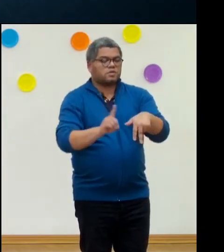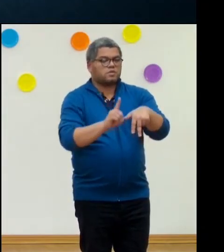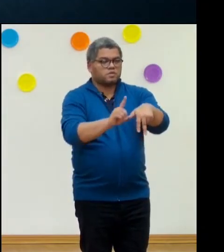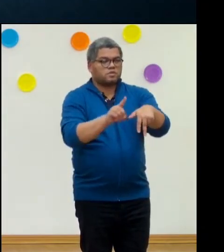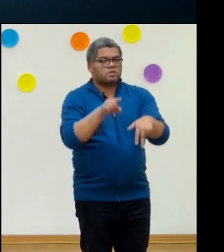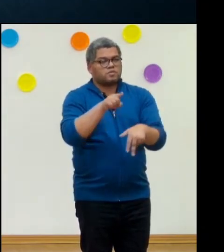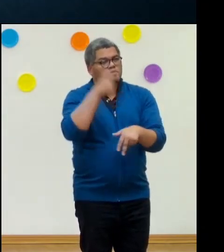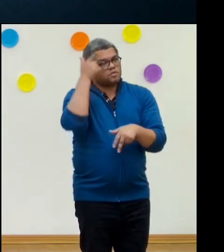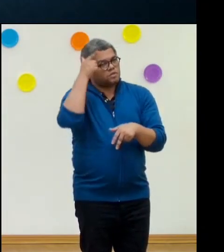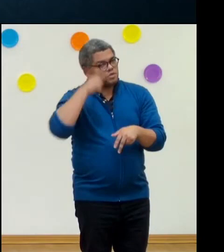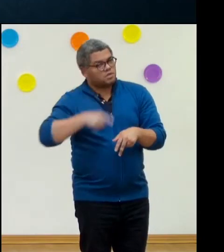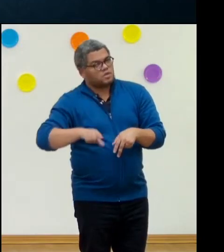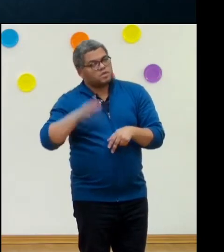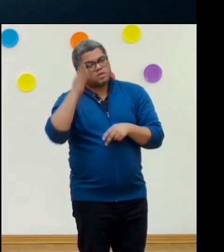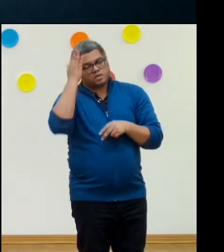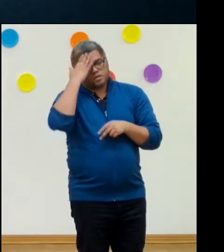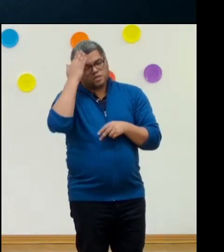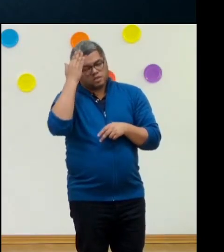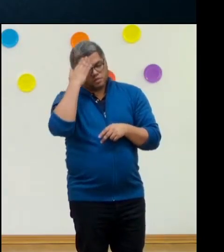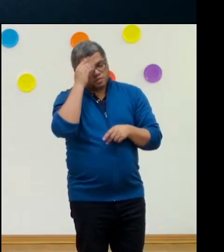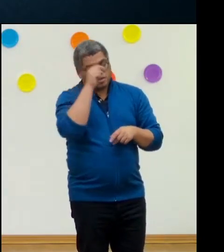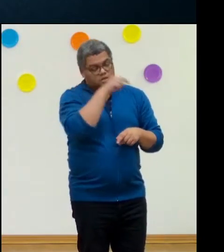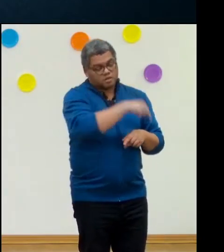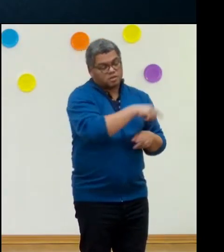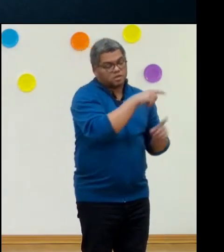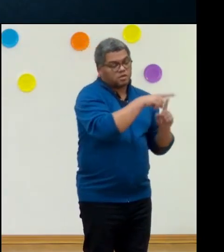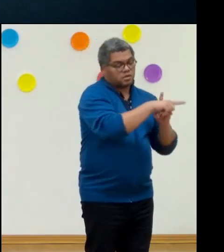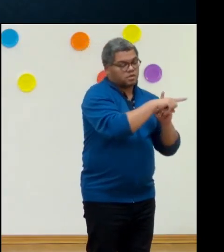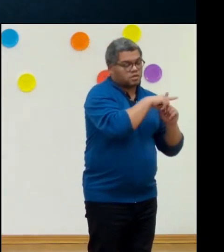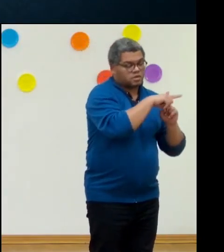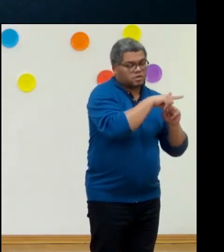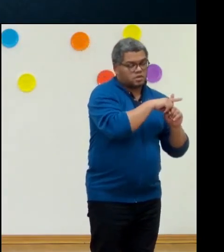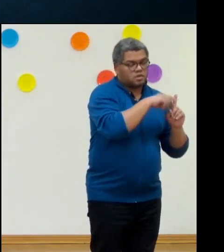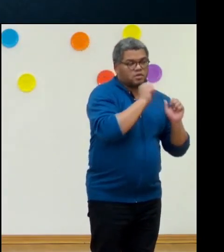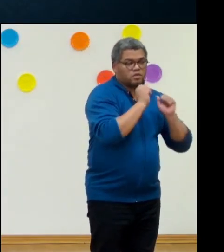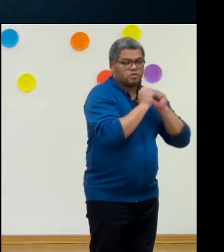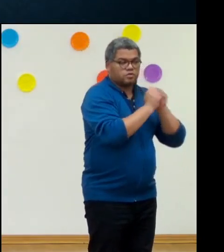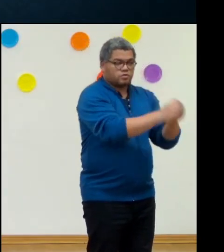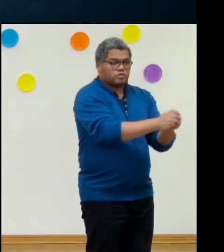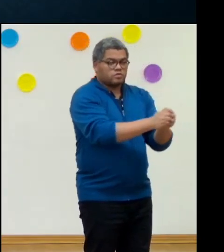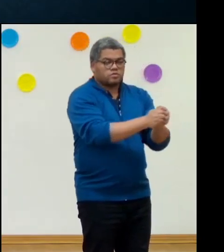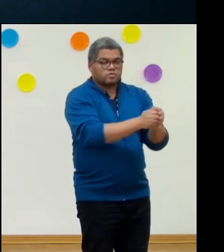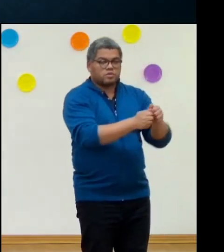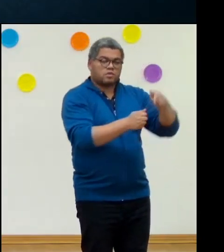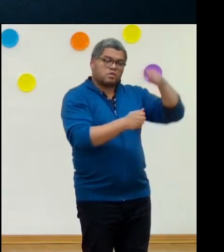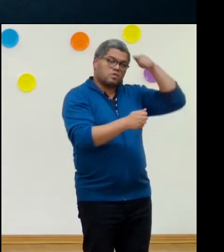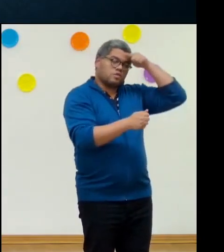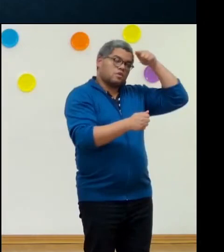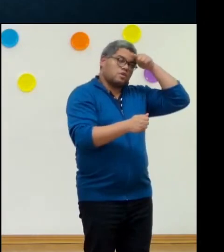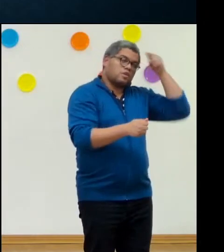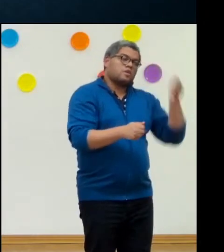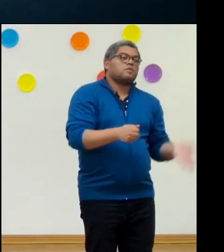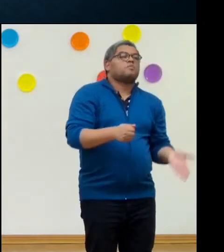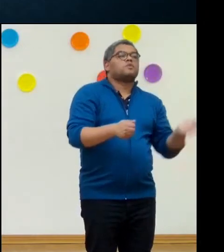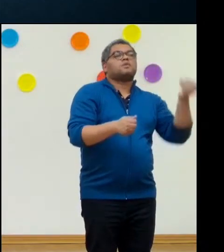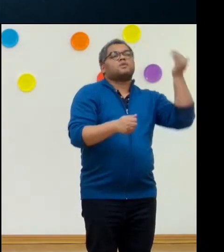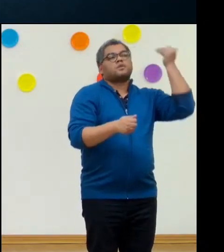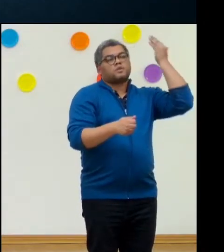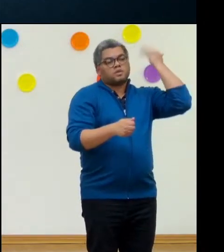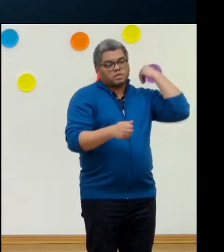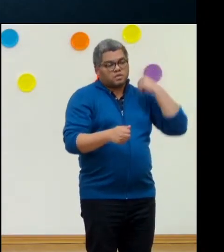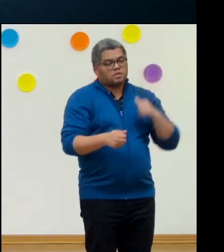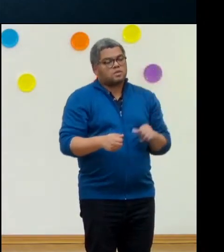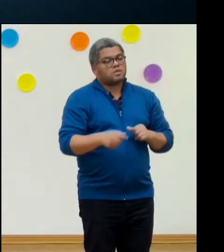Sabendo isto, que foi crucificado com ele, o Guilherme que era que existia antes, a Amanda que